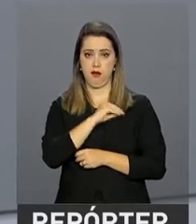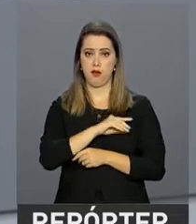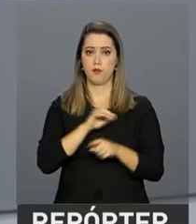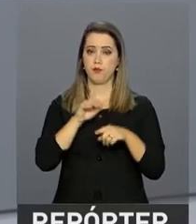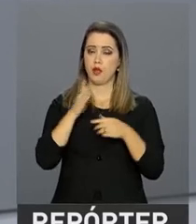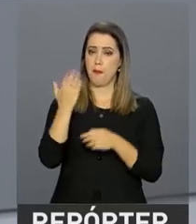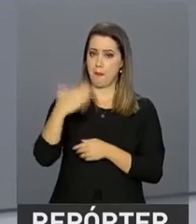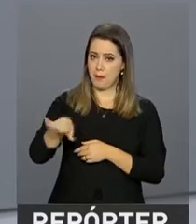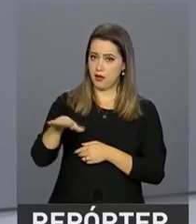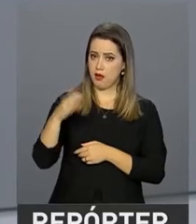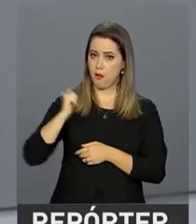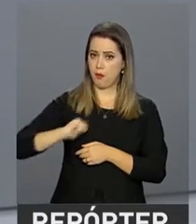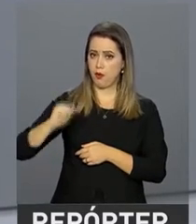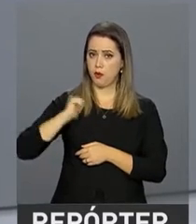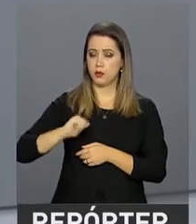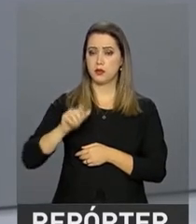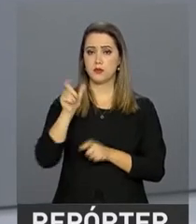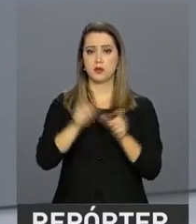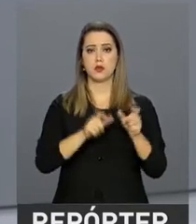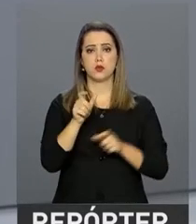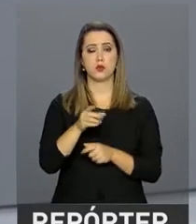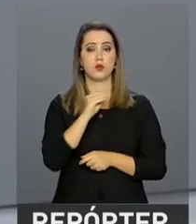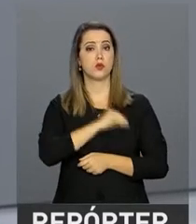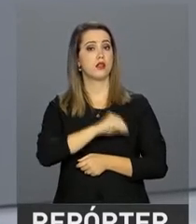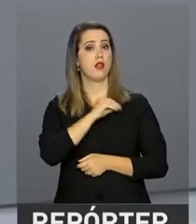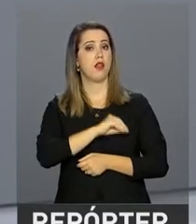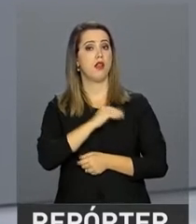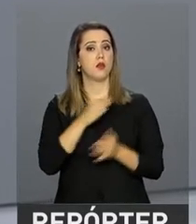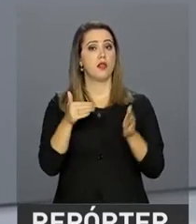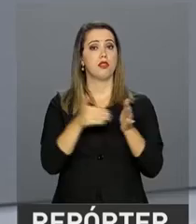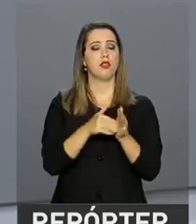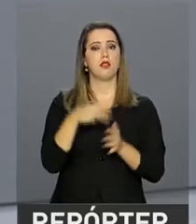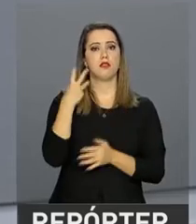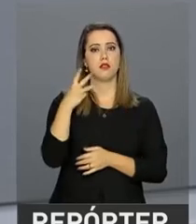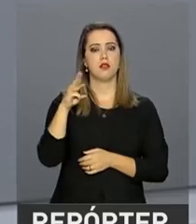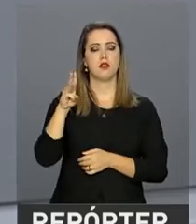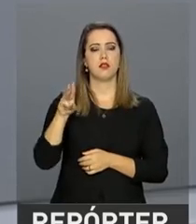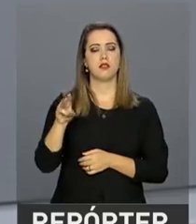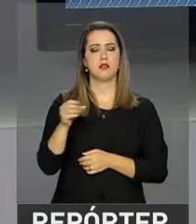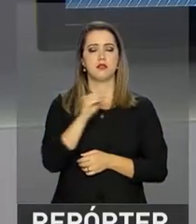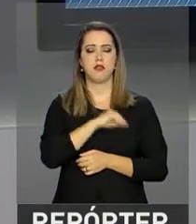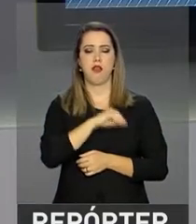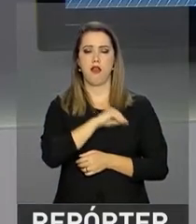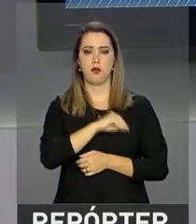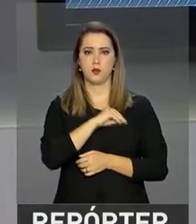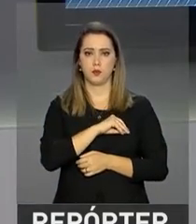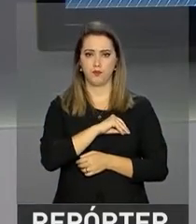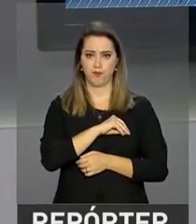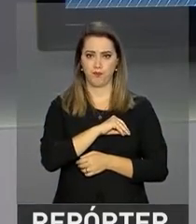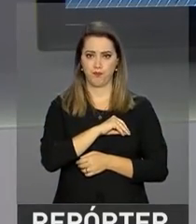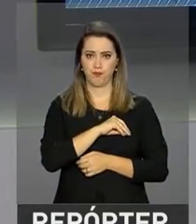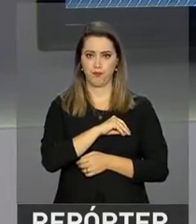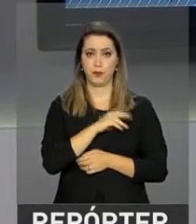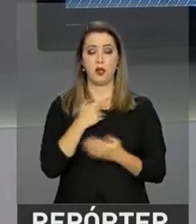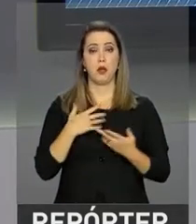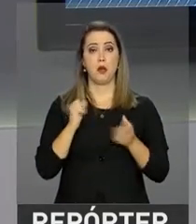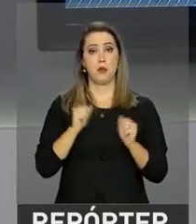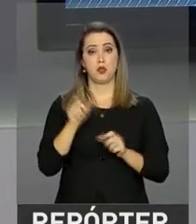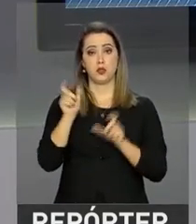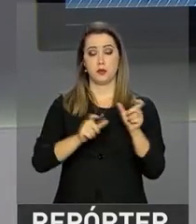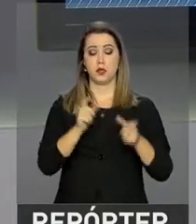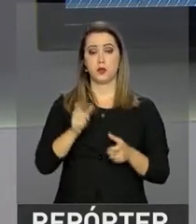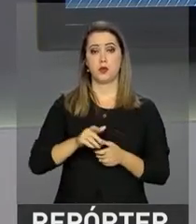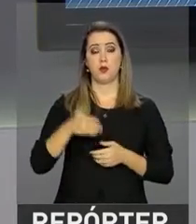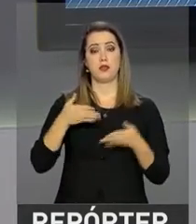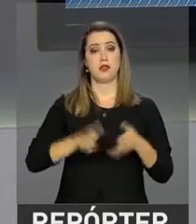parciais são para aqueles com renda familiar mensal de até três salários os mínimos podem concorrer a uma vaga brasileiros que